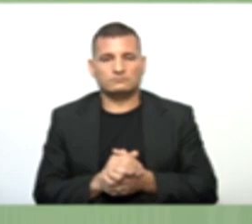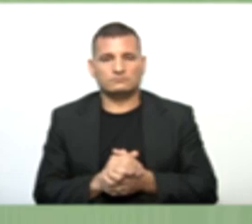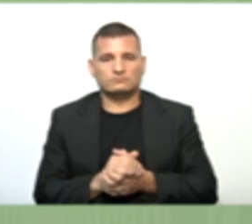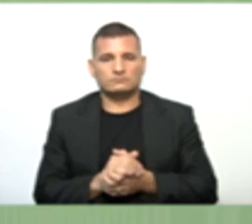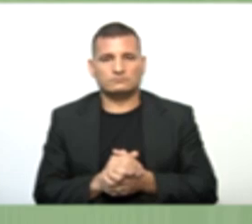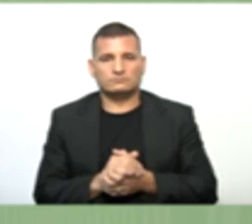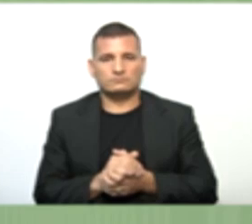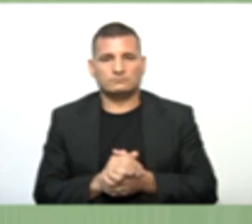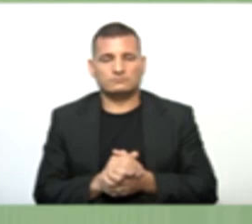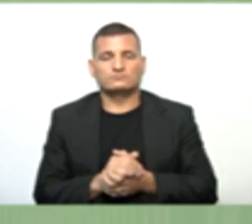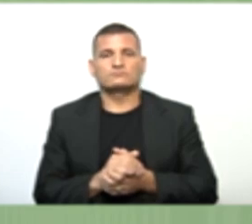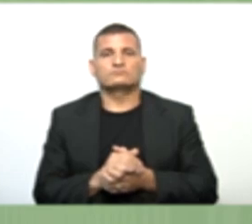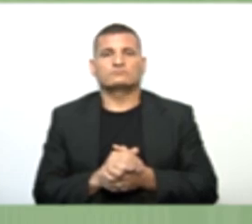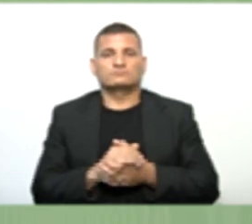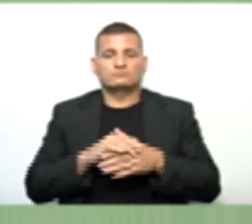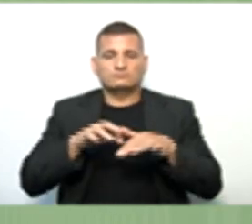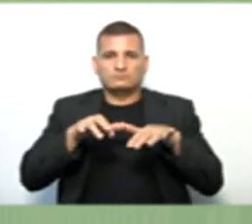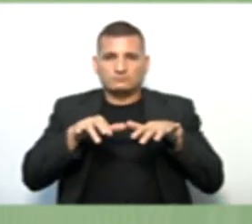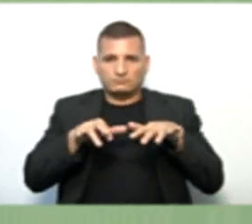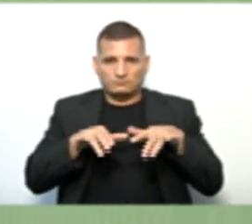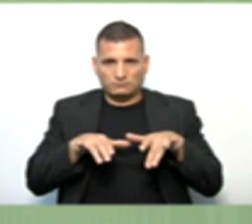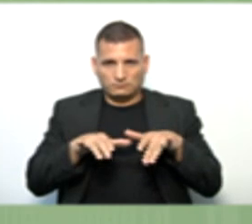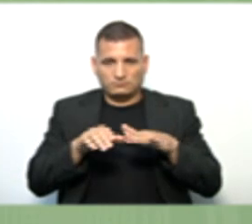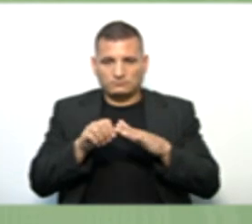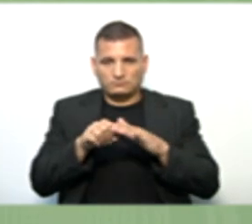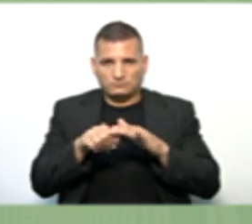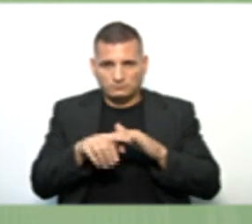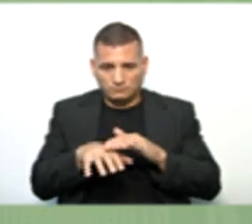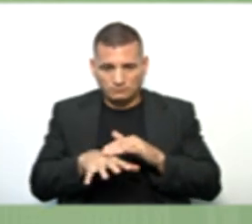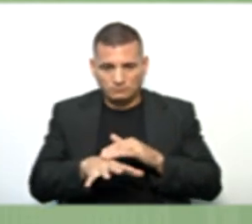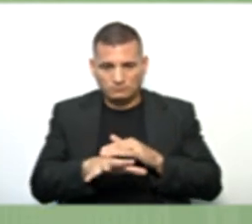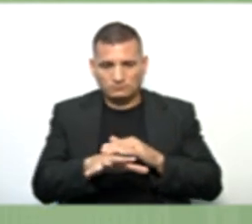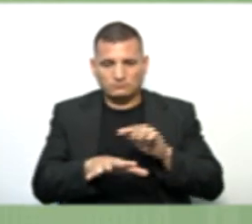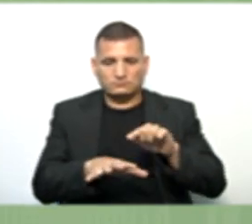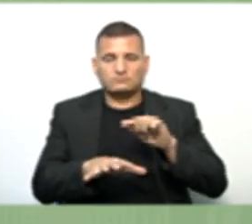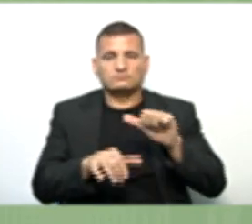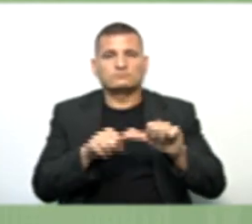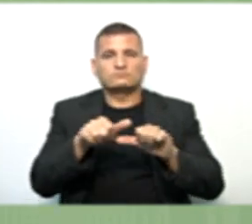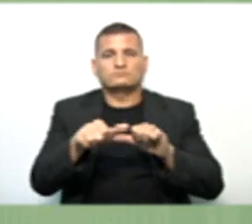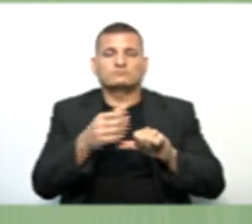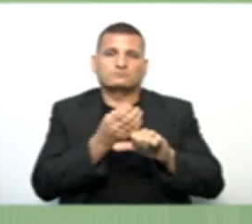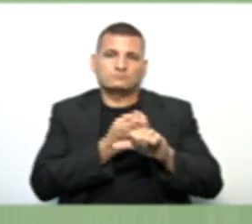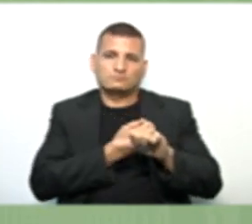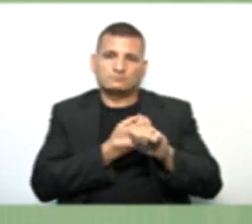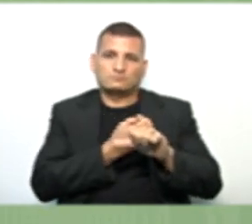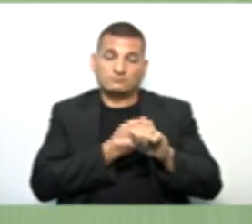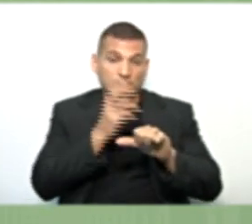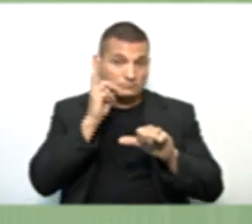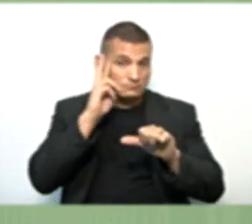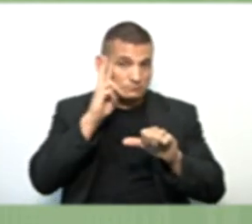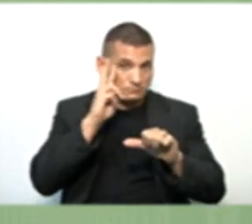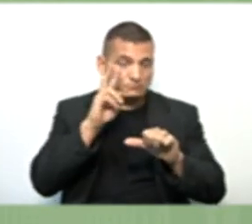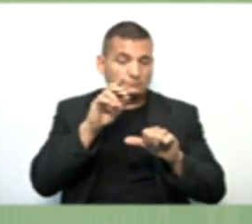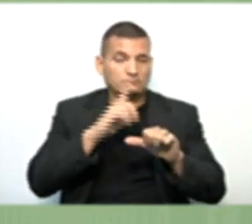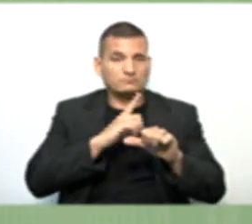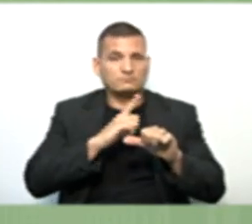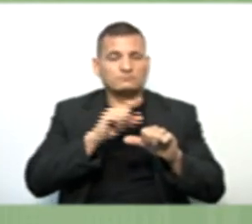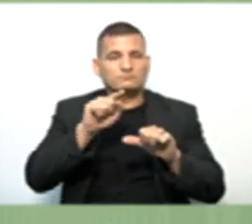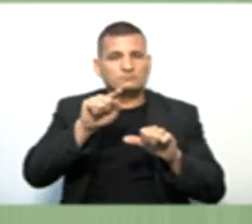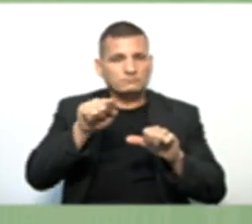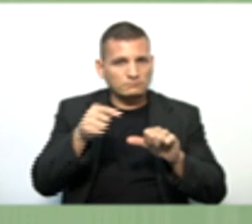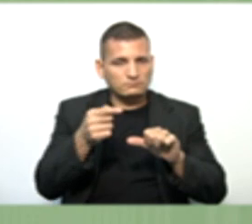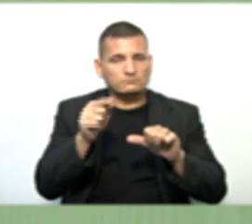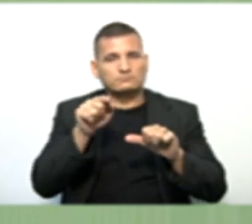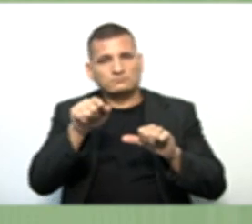Então, vou ler um número do teclado e vou converter esse número para número real. Lembrando que os reais em Python são designados